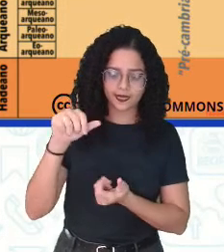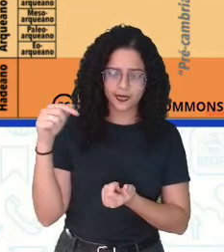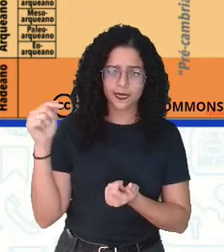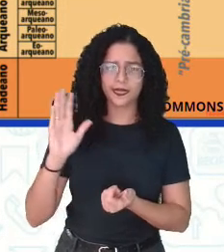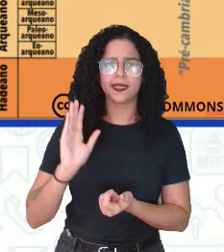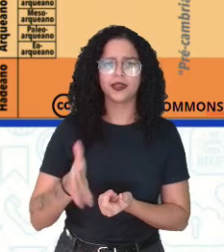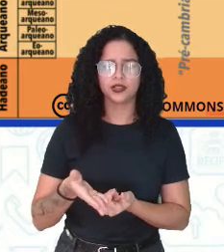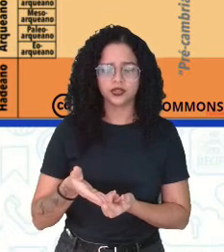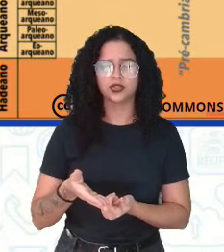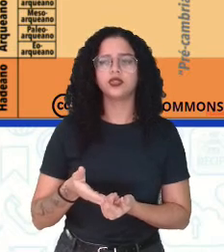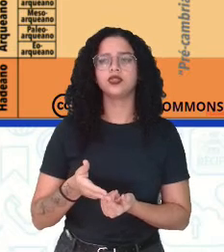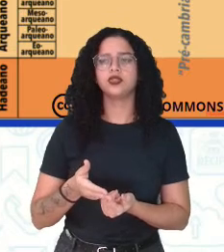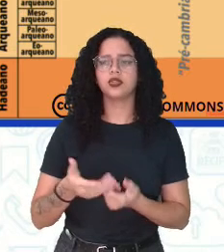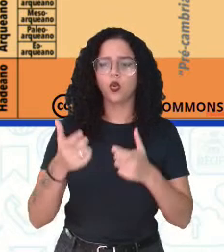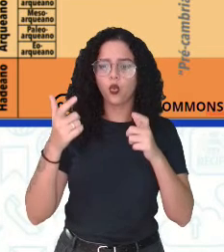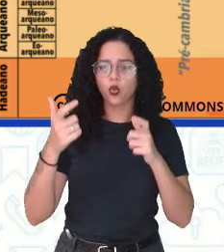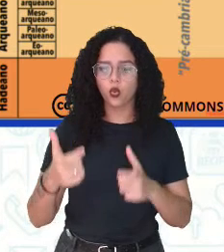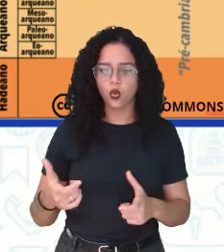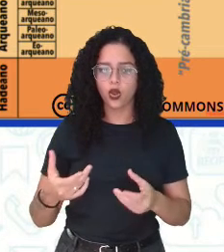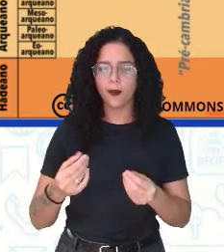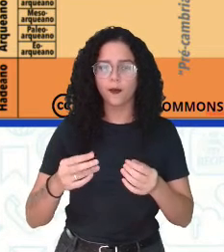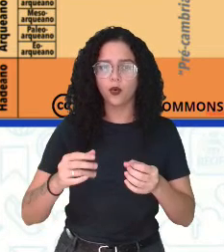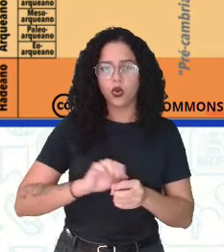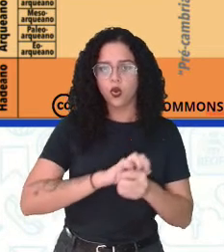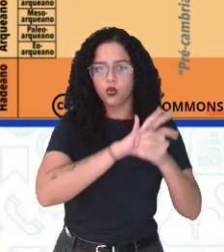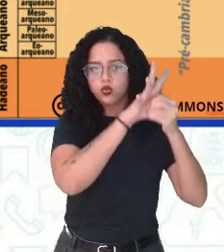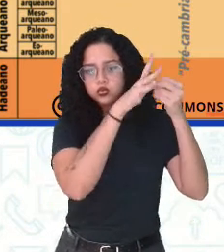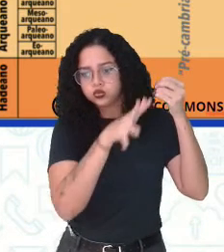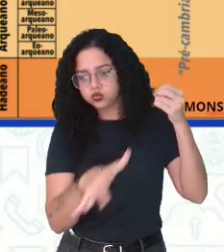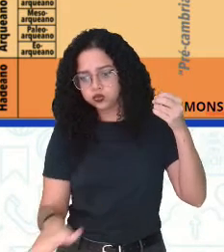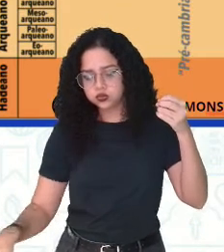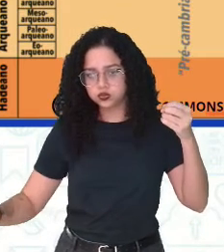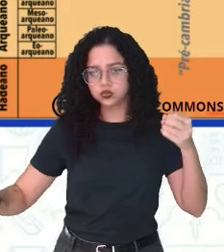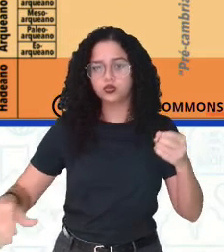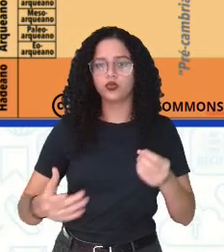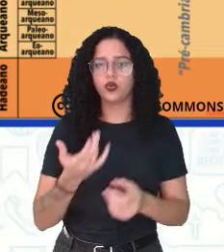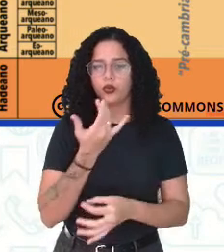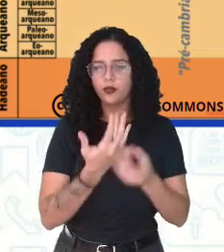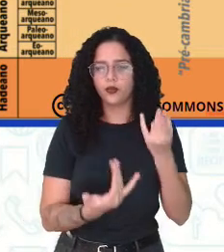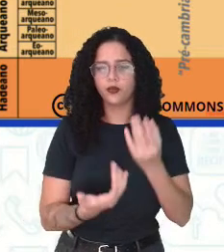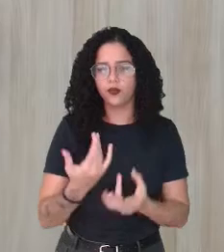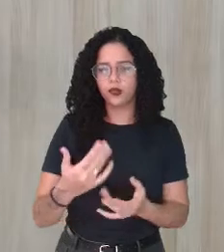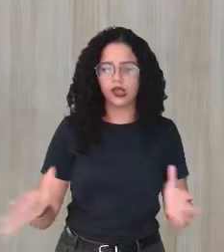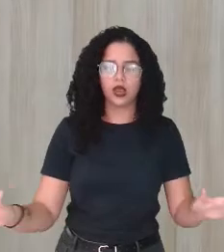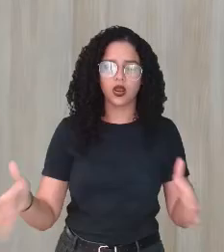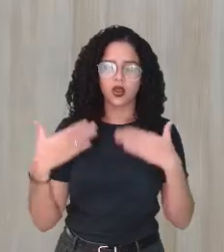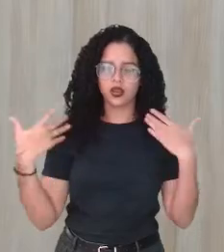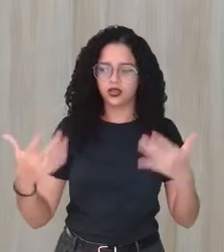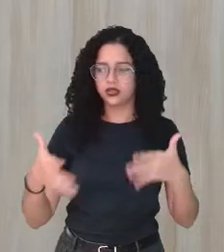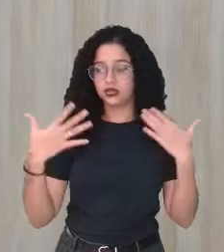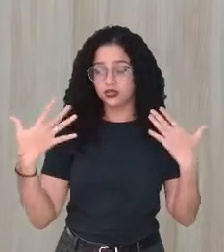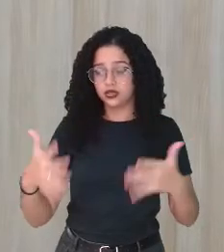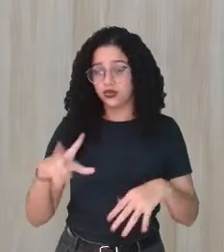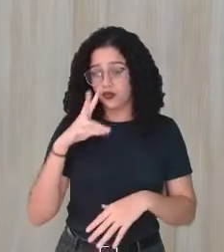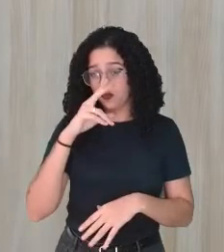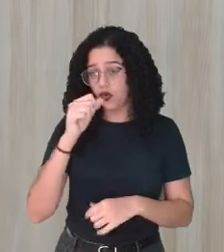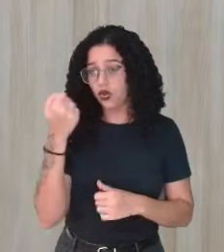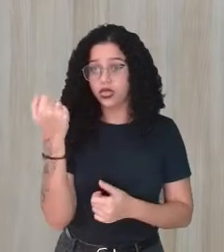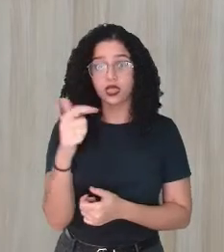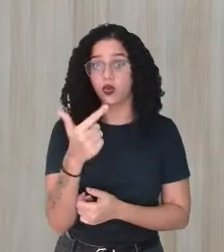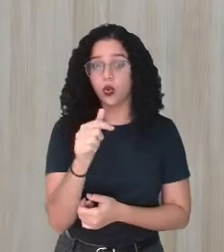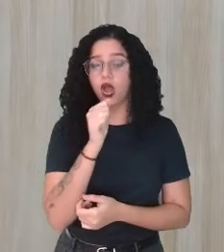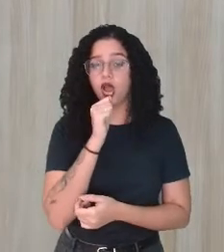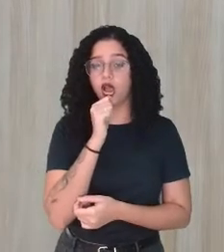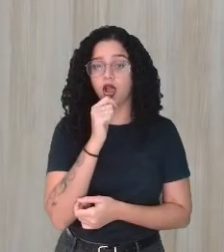já foi um lugar cheio de vulcão, gente, na época do vulcanismo, né? Aquele calor imenso, nem tinha água